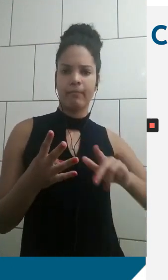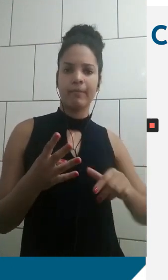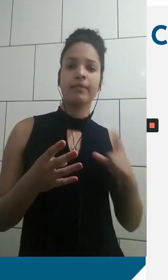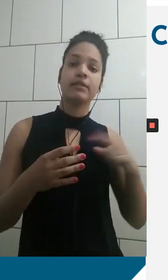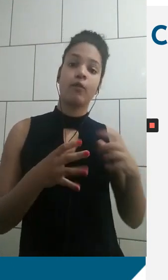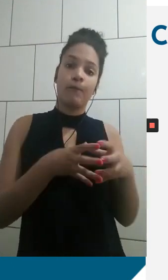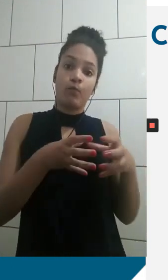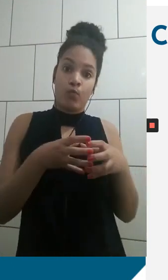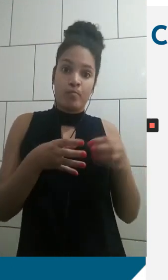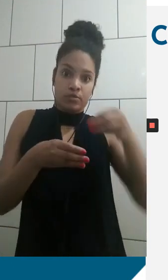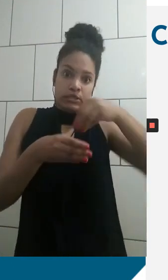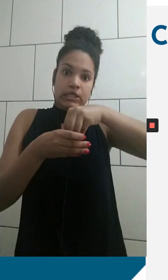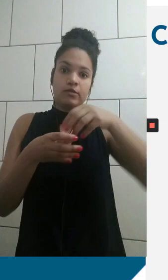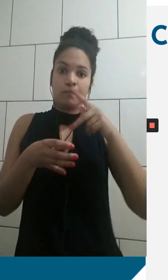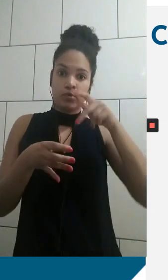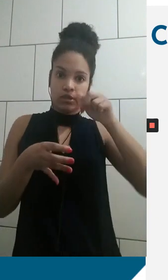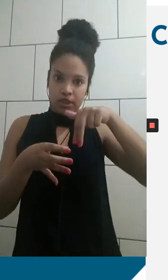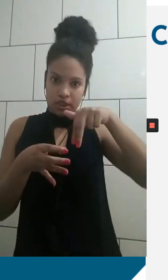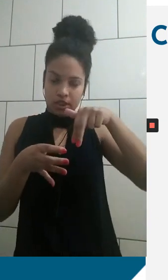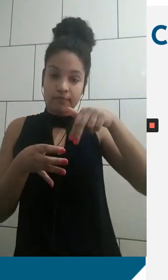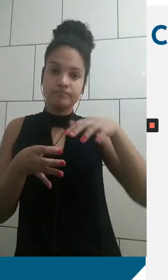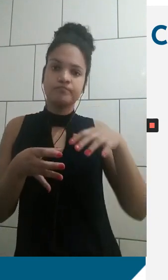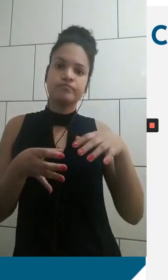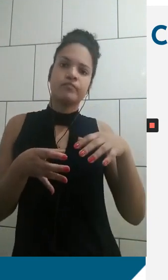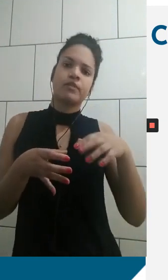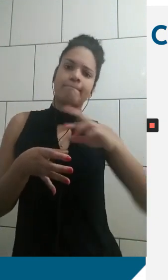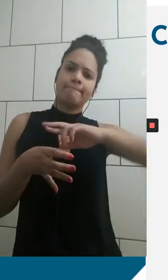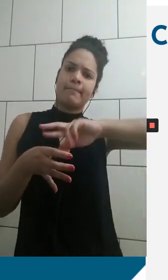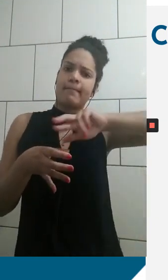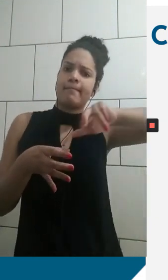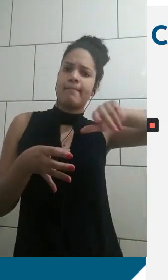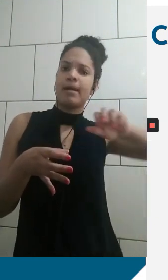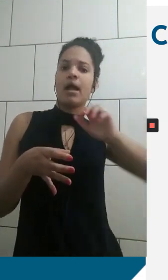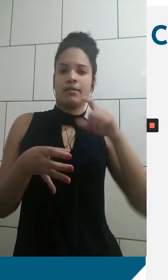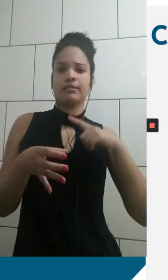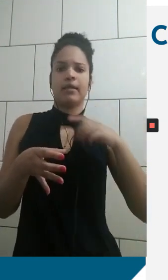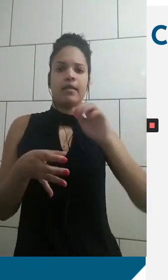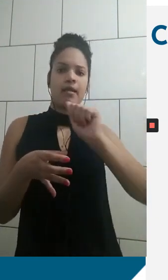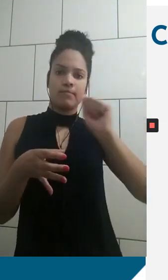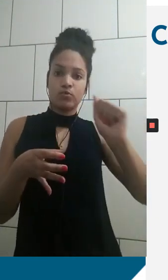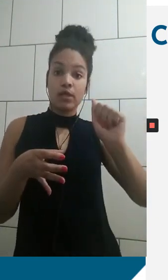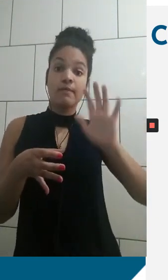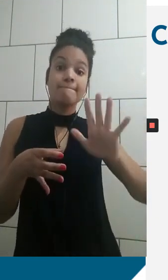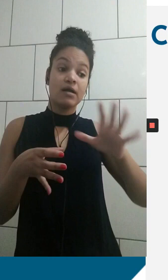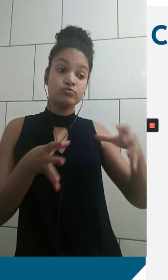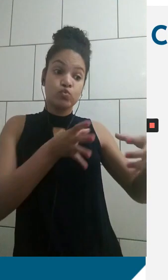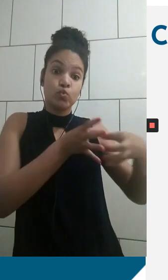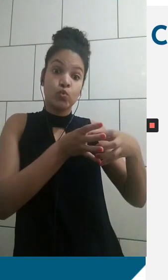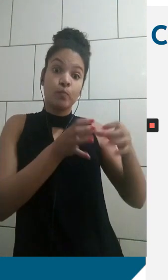são formadas por aminoácidos, mas um grupo especial de proteínas são as chamadas enzimas, que